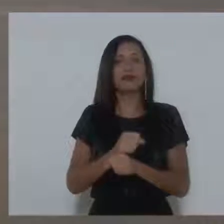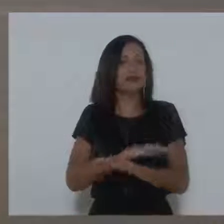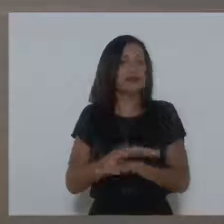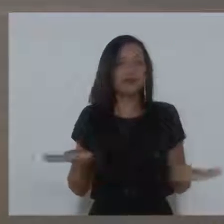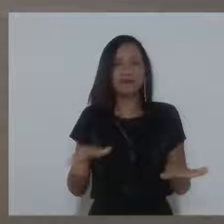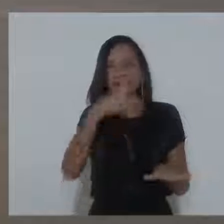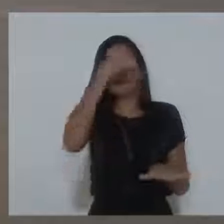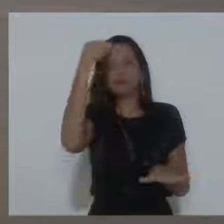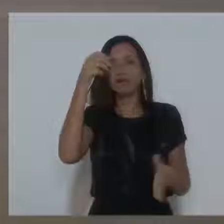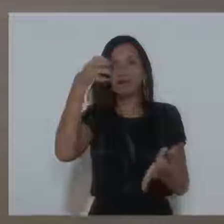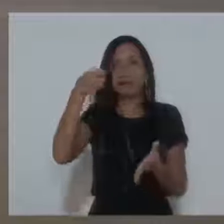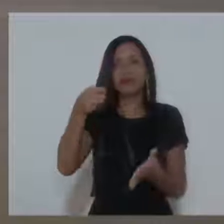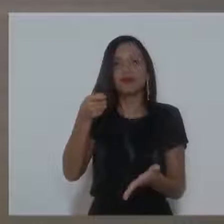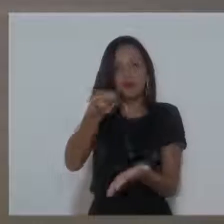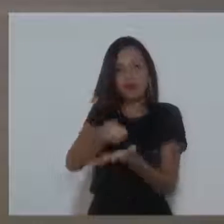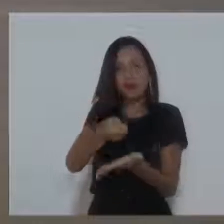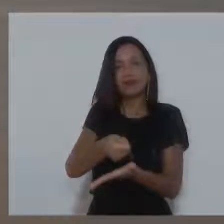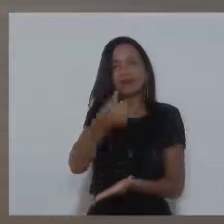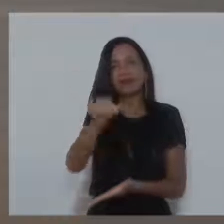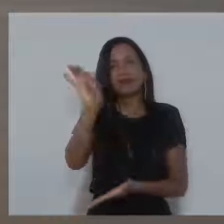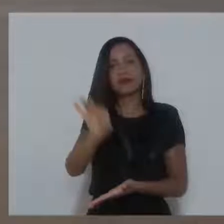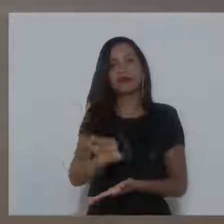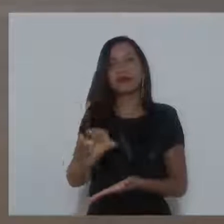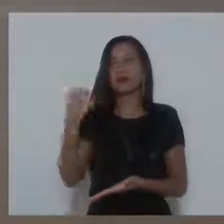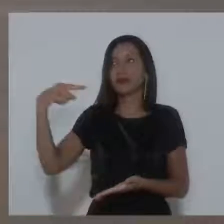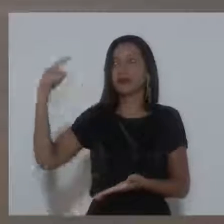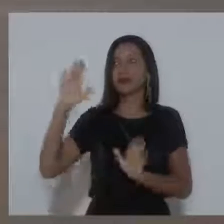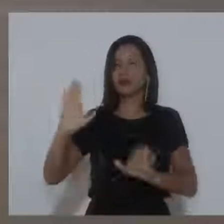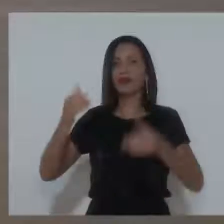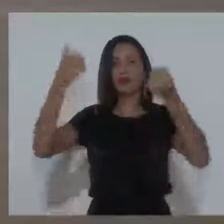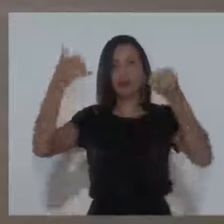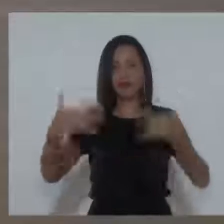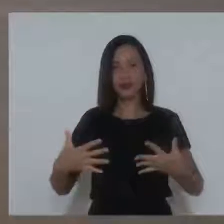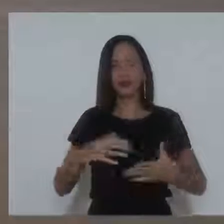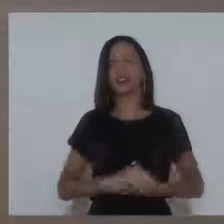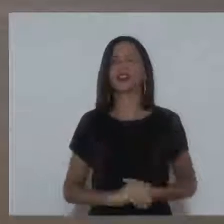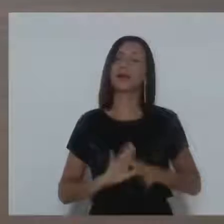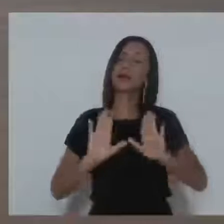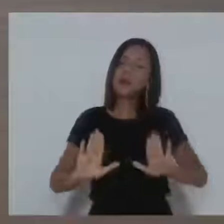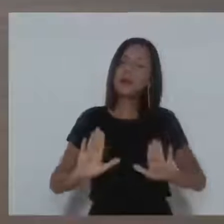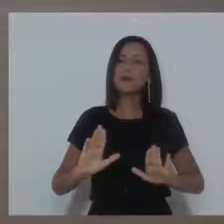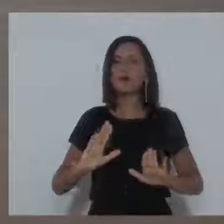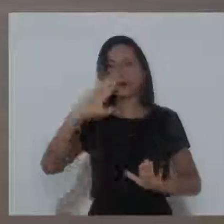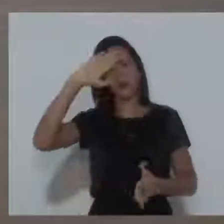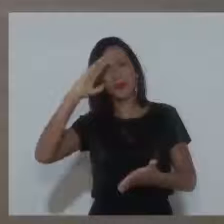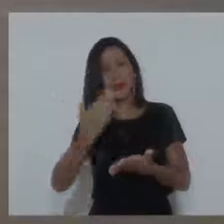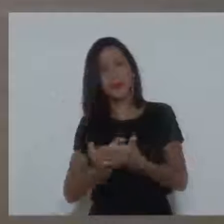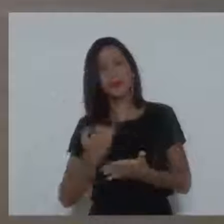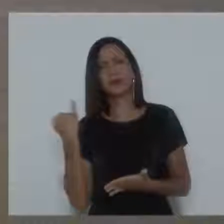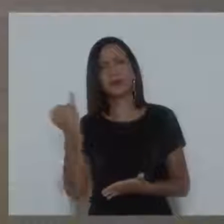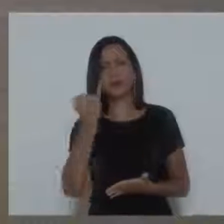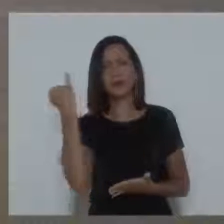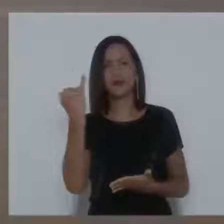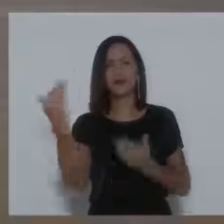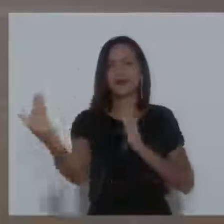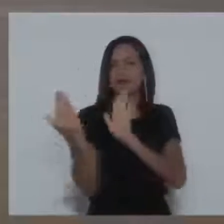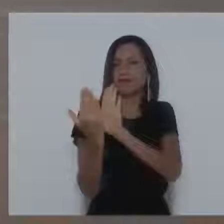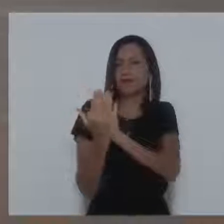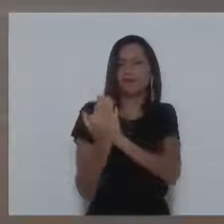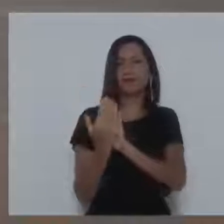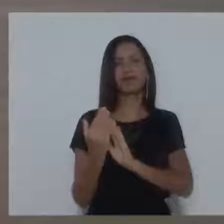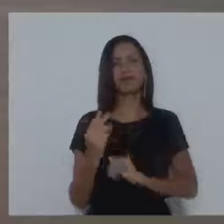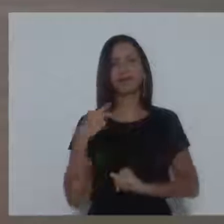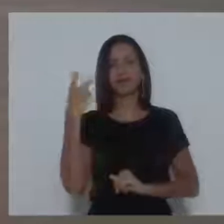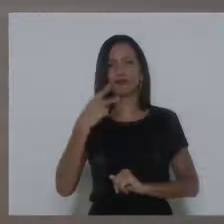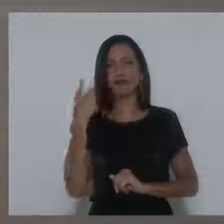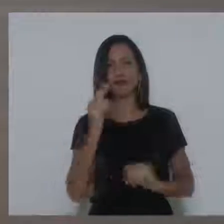como já havíamos falado. Mas acho que é importante, né, essa proximidade com os vereadores, essa proximidade